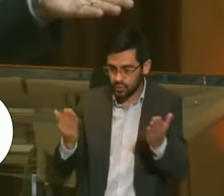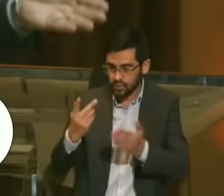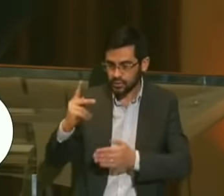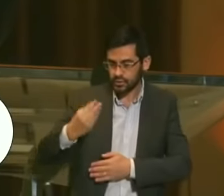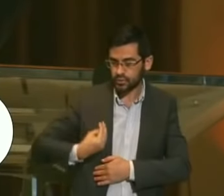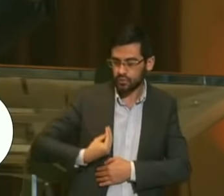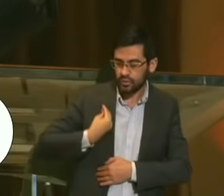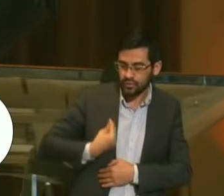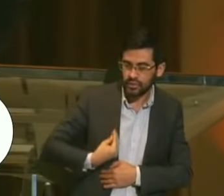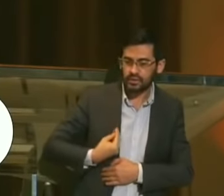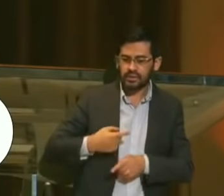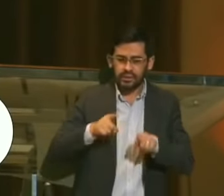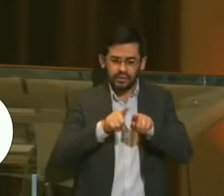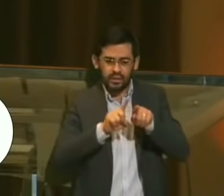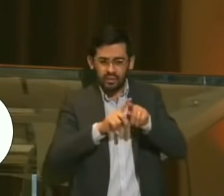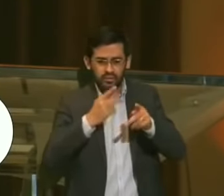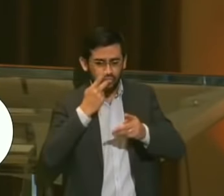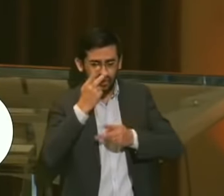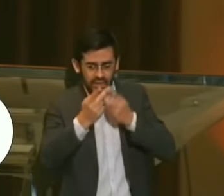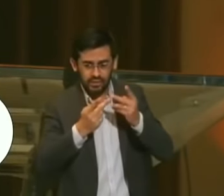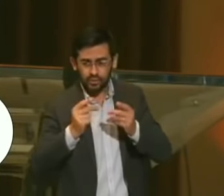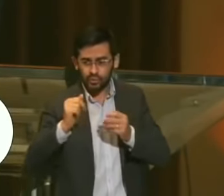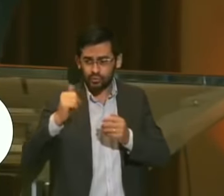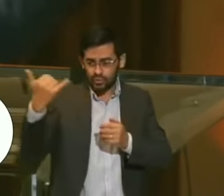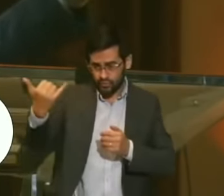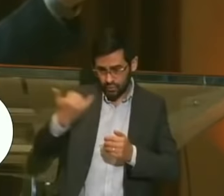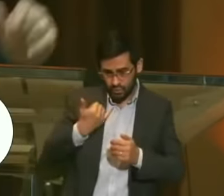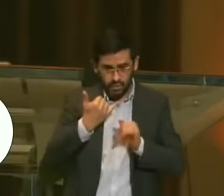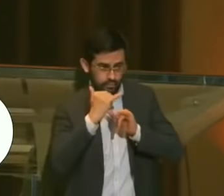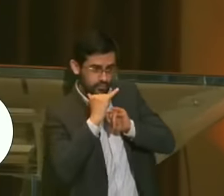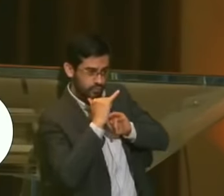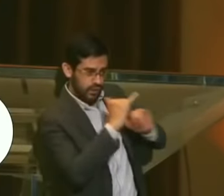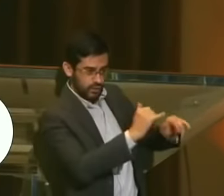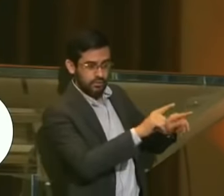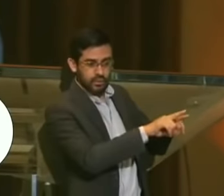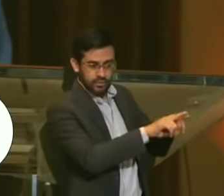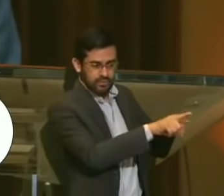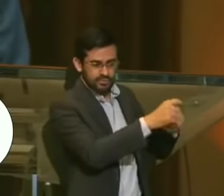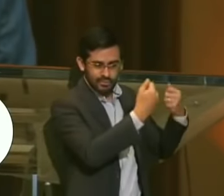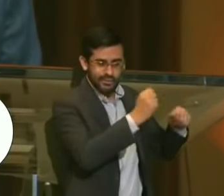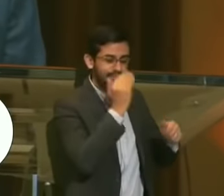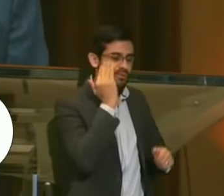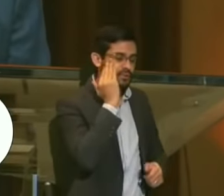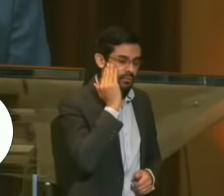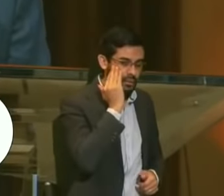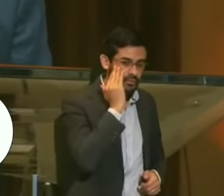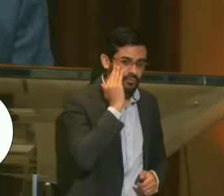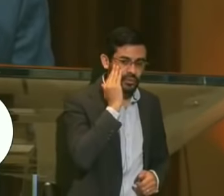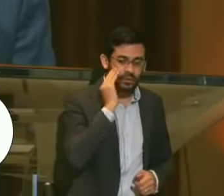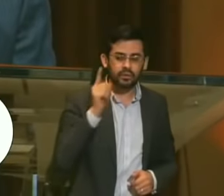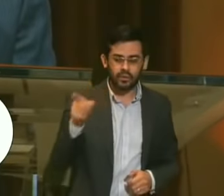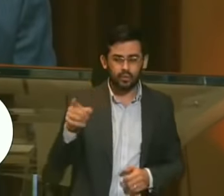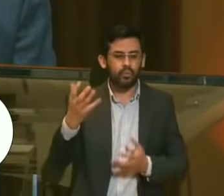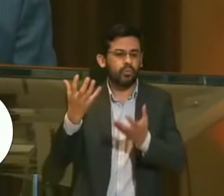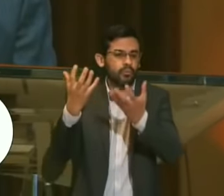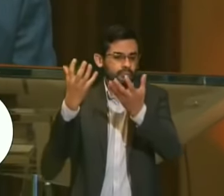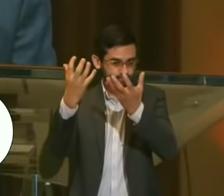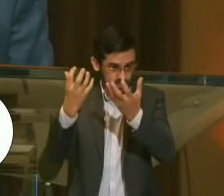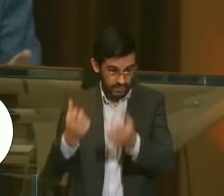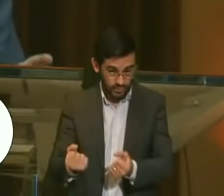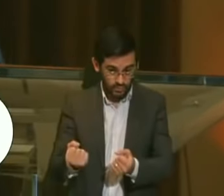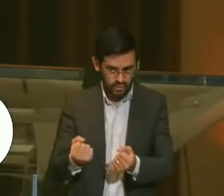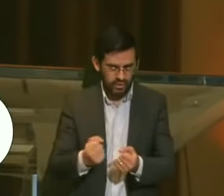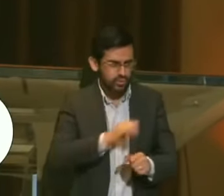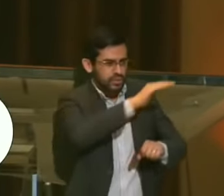vida e dizer o que o senhor me disse, porque eu acho que eles precisam ouvir? E aí então ele me permitiu fazer